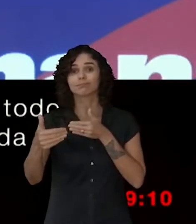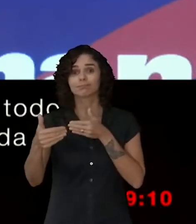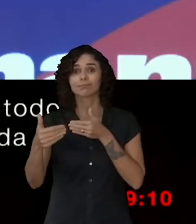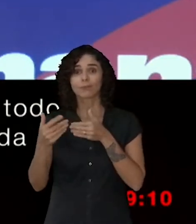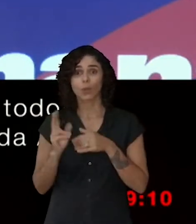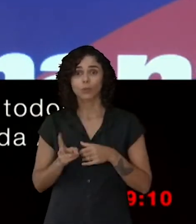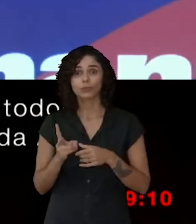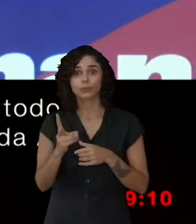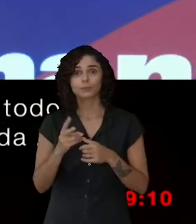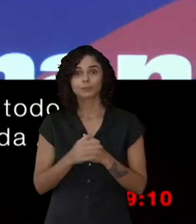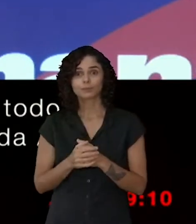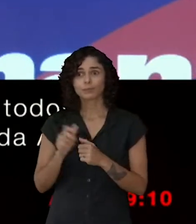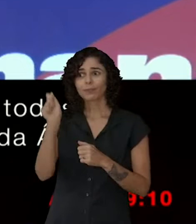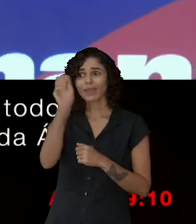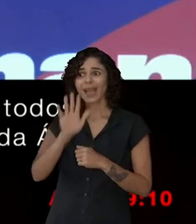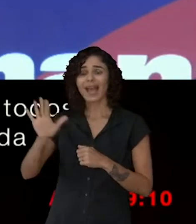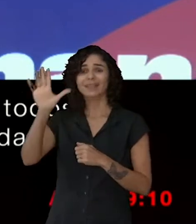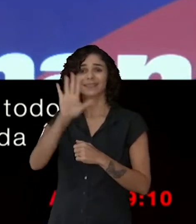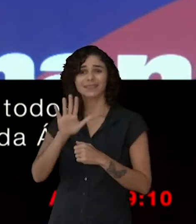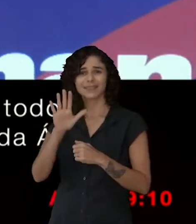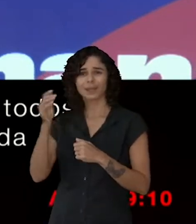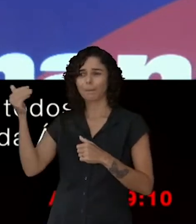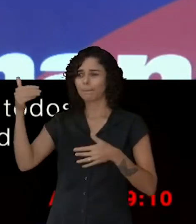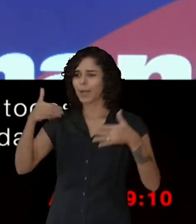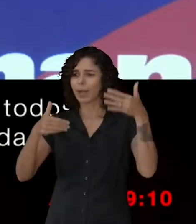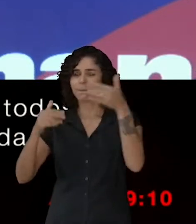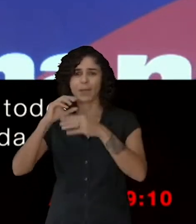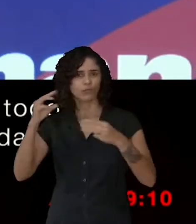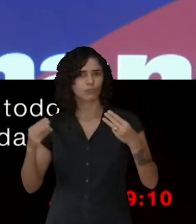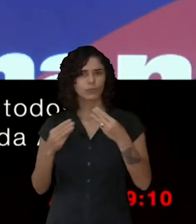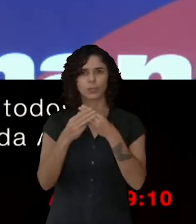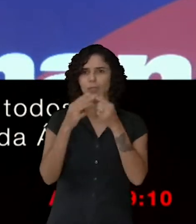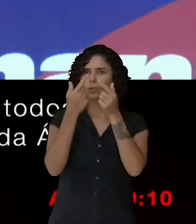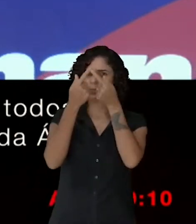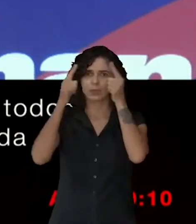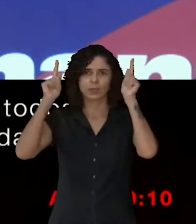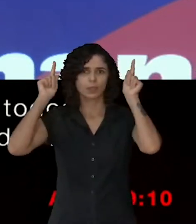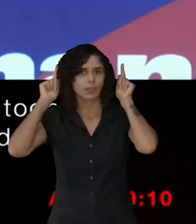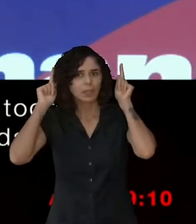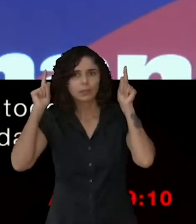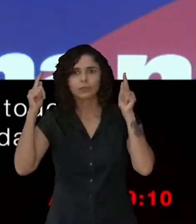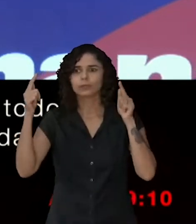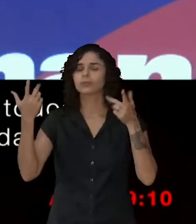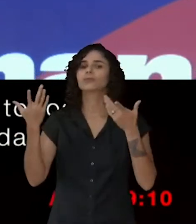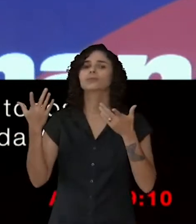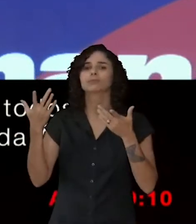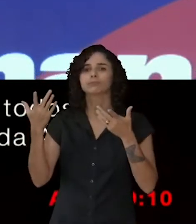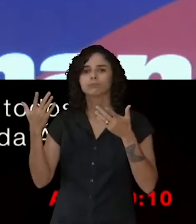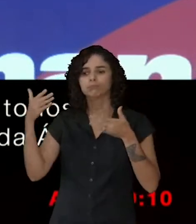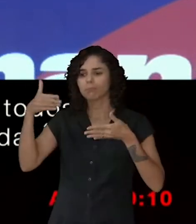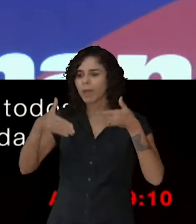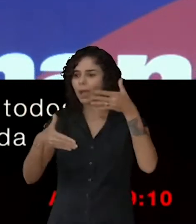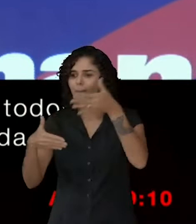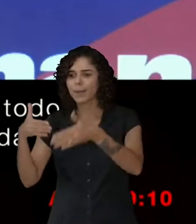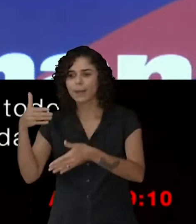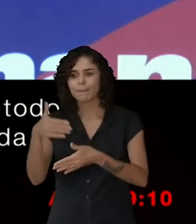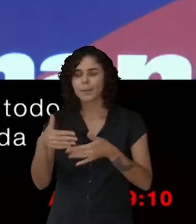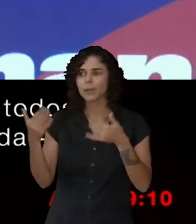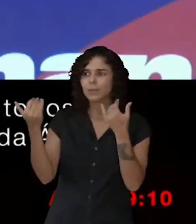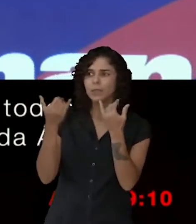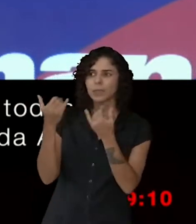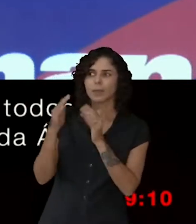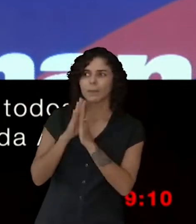toda a província da Ásia, tanto judeus como gregos, ouviu a palavra do Senhor. Ali era um importante